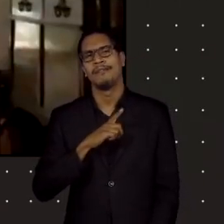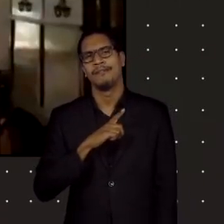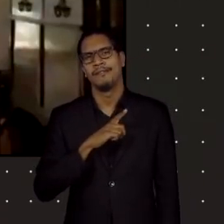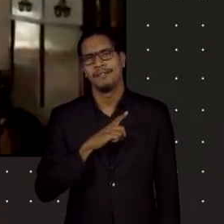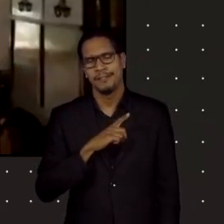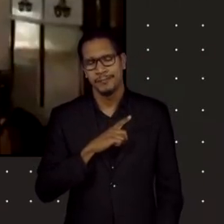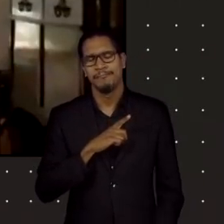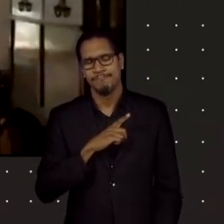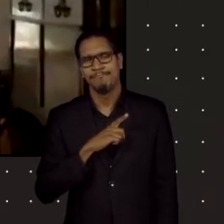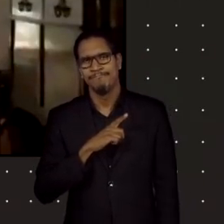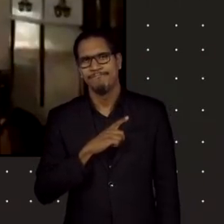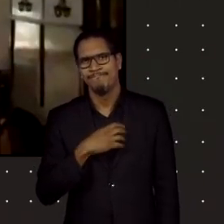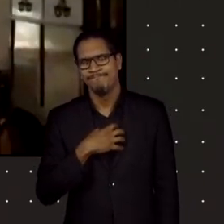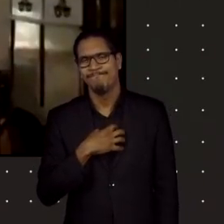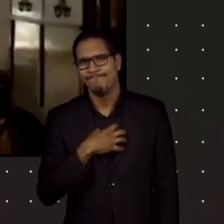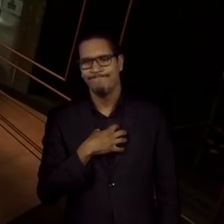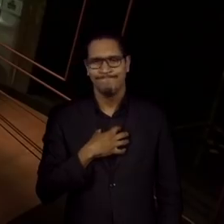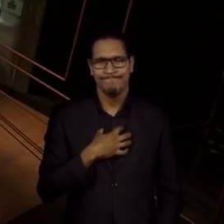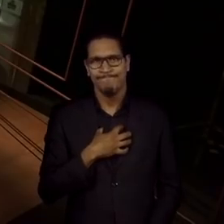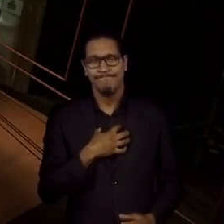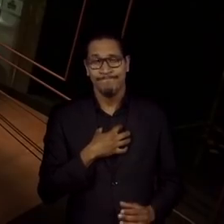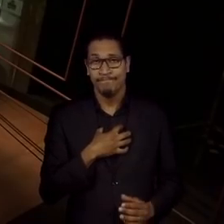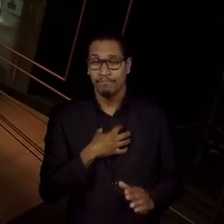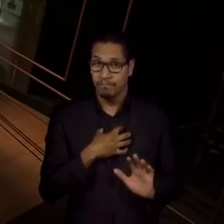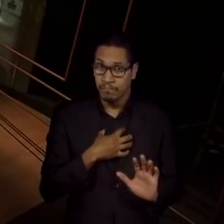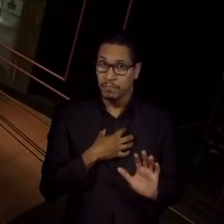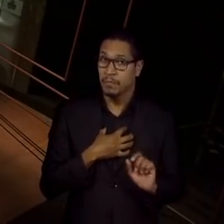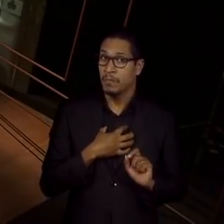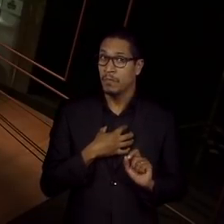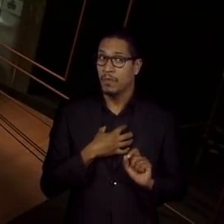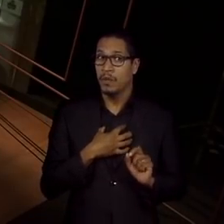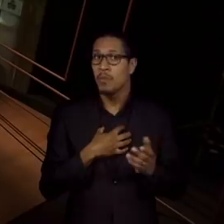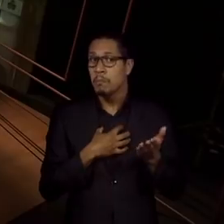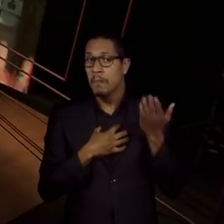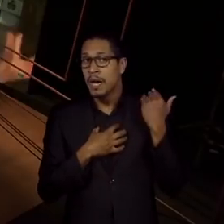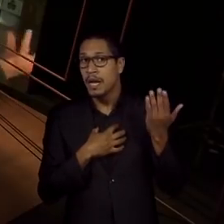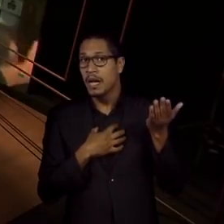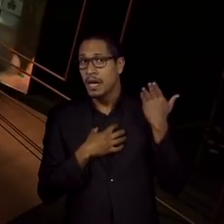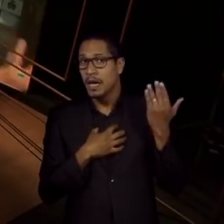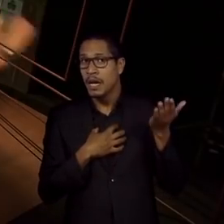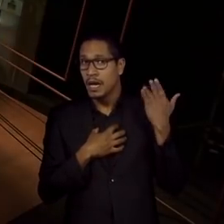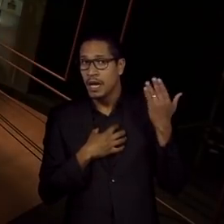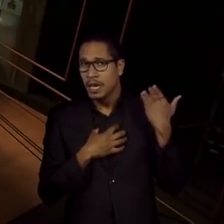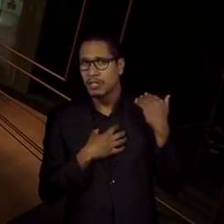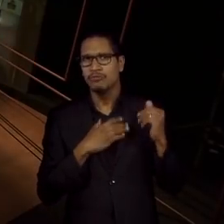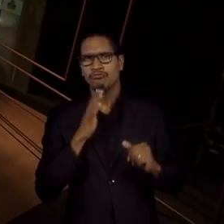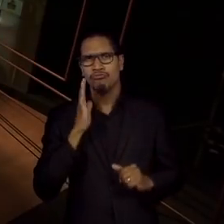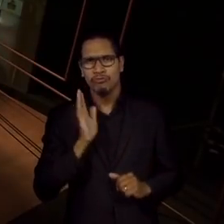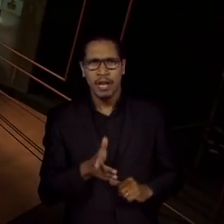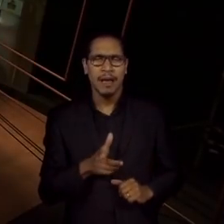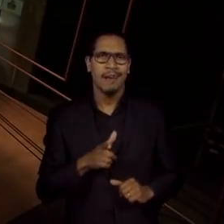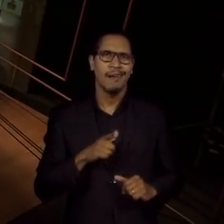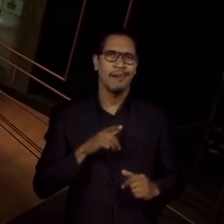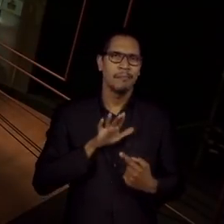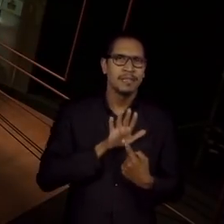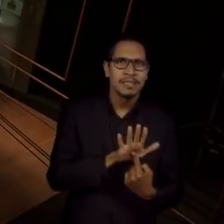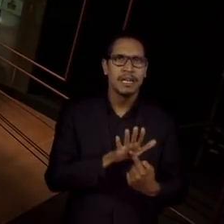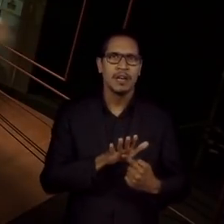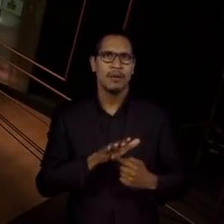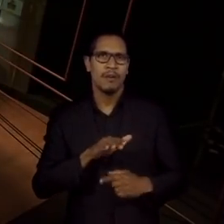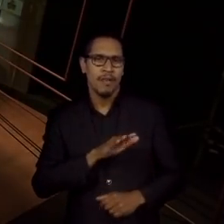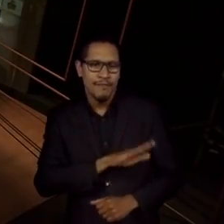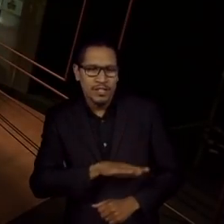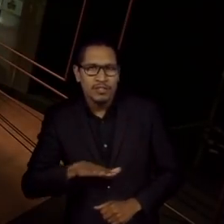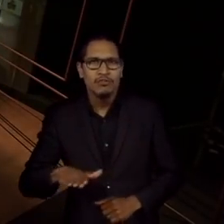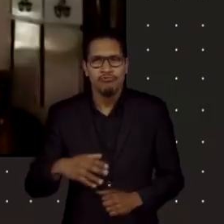mas é difícil. Mas como eu já vinha de uma carreira infantil, a coisa do